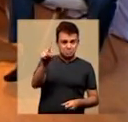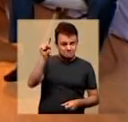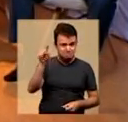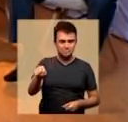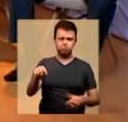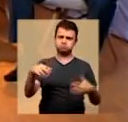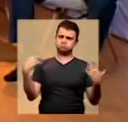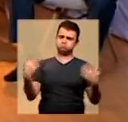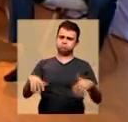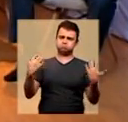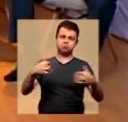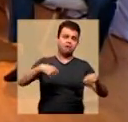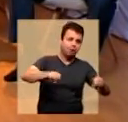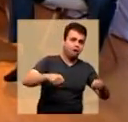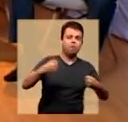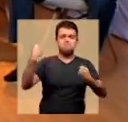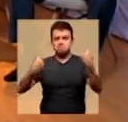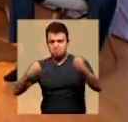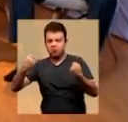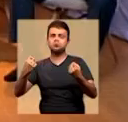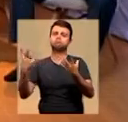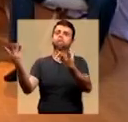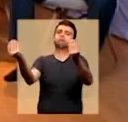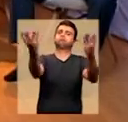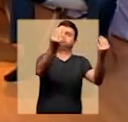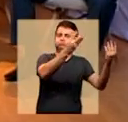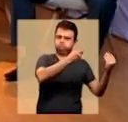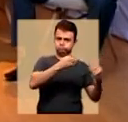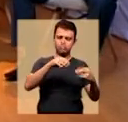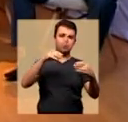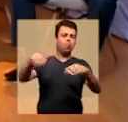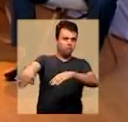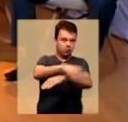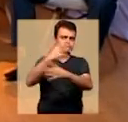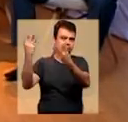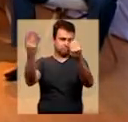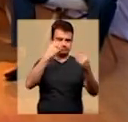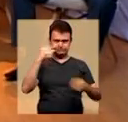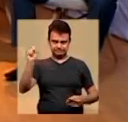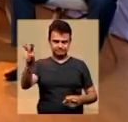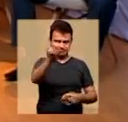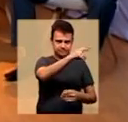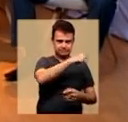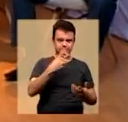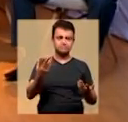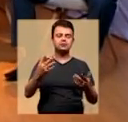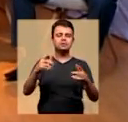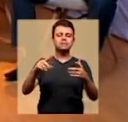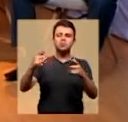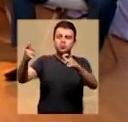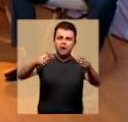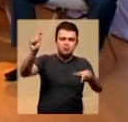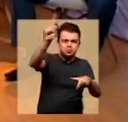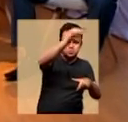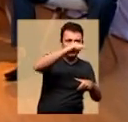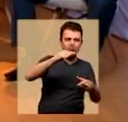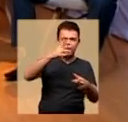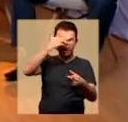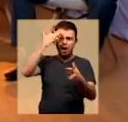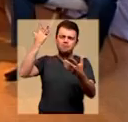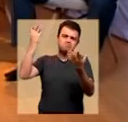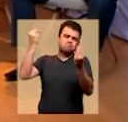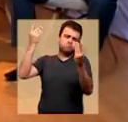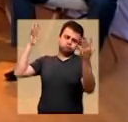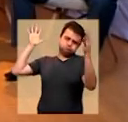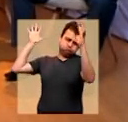368 mil. A maior parte são carros e motos, é muito carro na rua, é muita moto na rua. E são vários os pontos de gargalo e muitos os